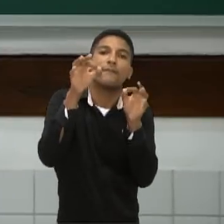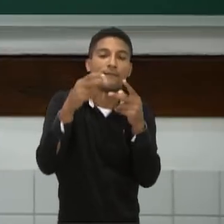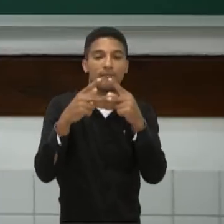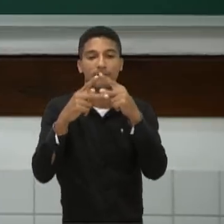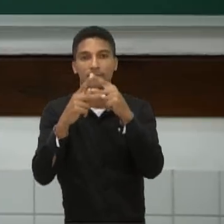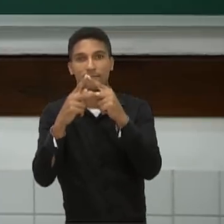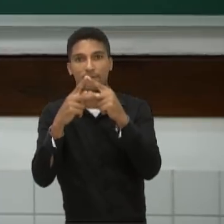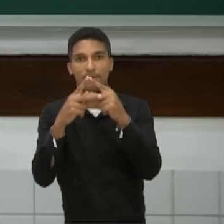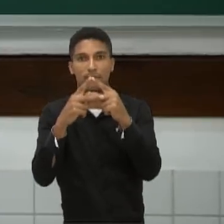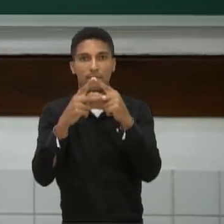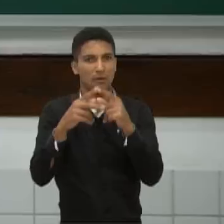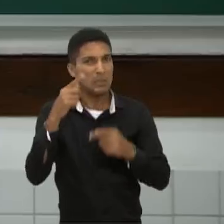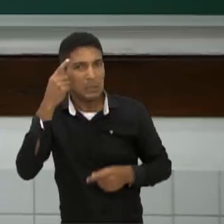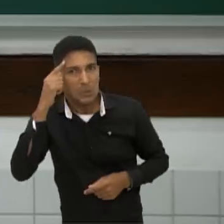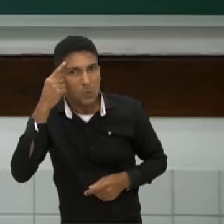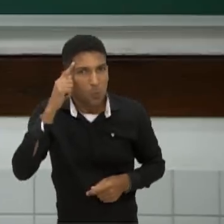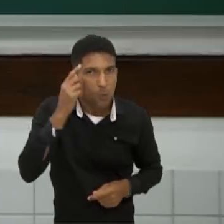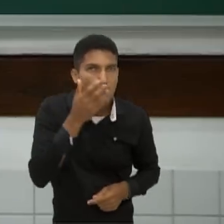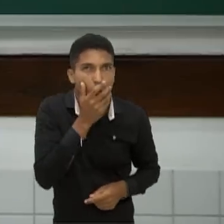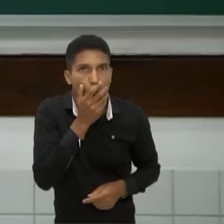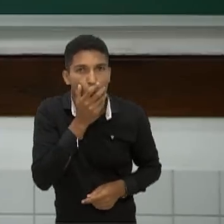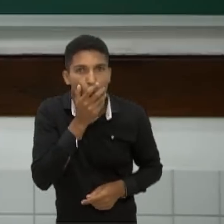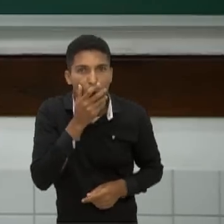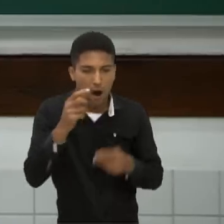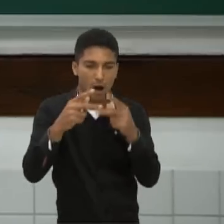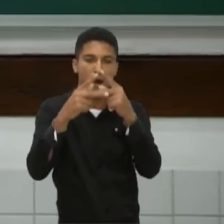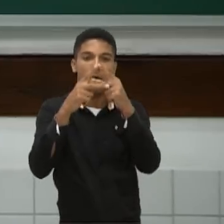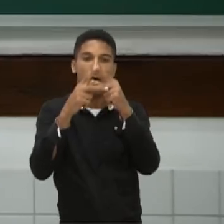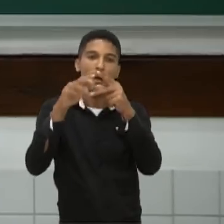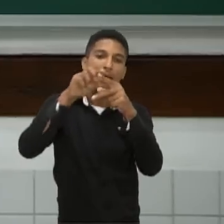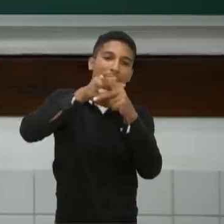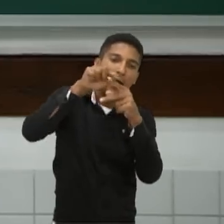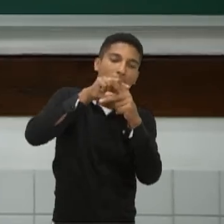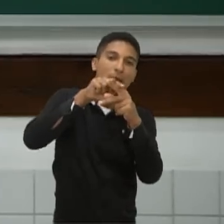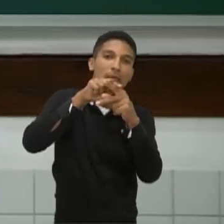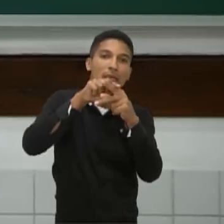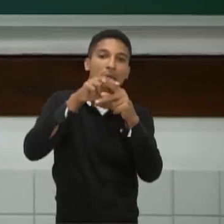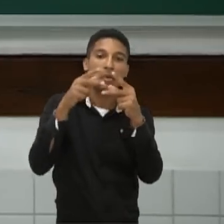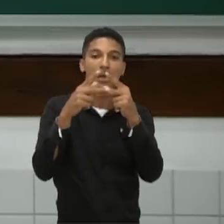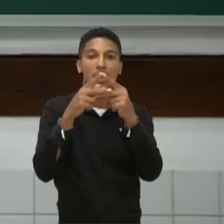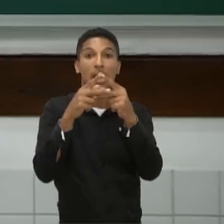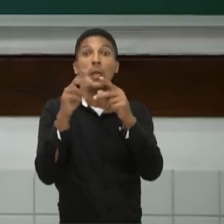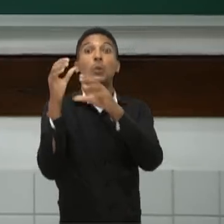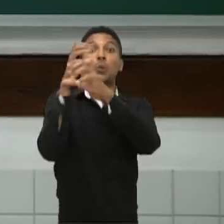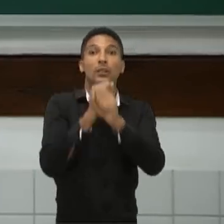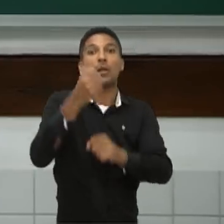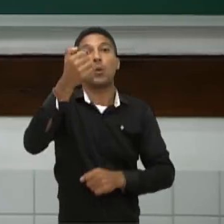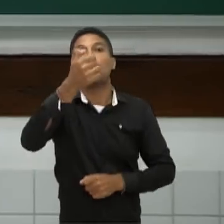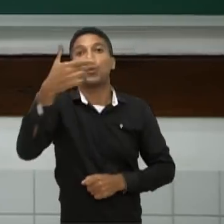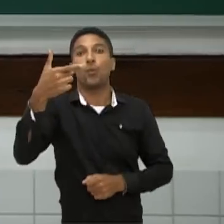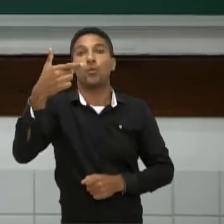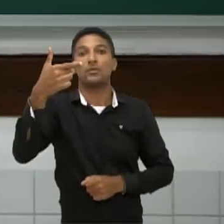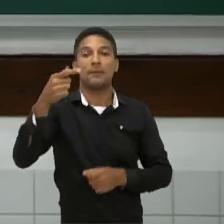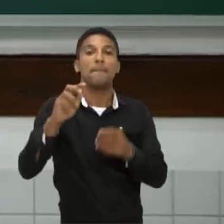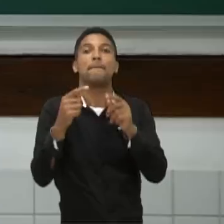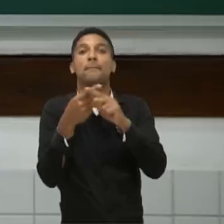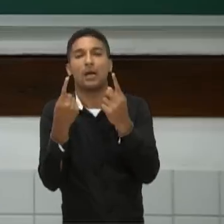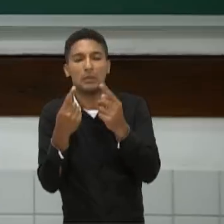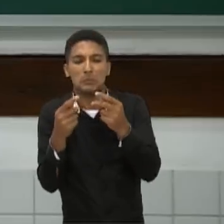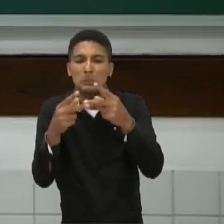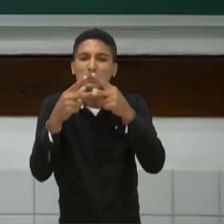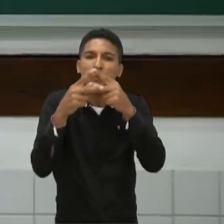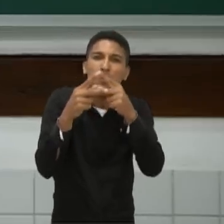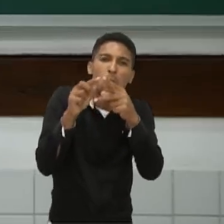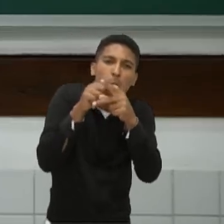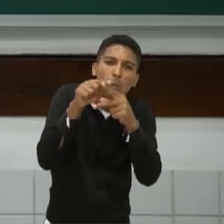olhei ali e vi que cada lado pode medir tanto e tal para chegar no 12. Mas uma estratégia que vocês podem